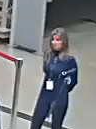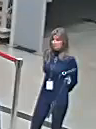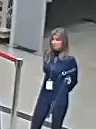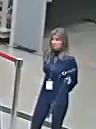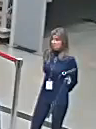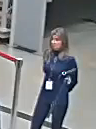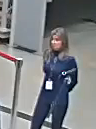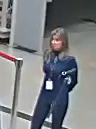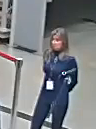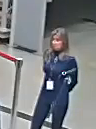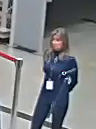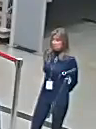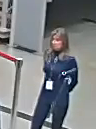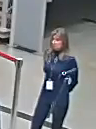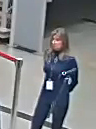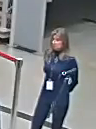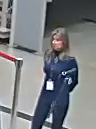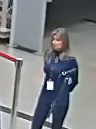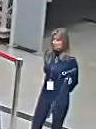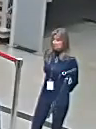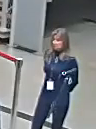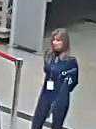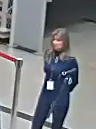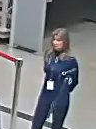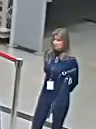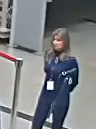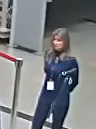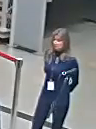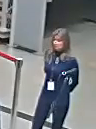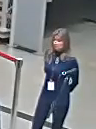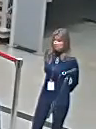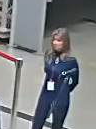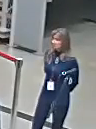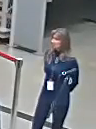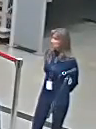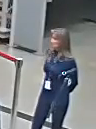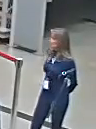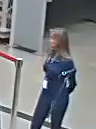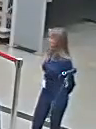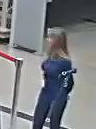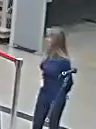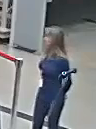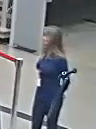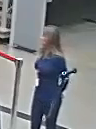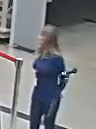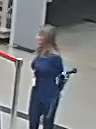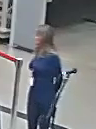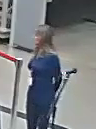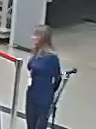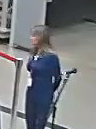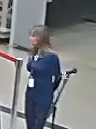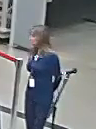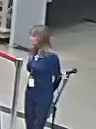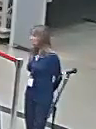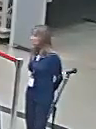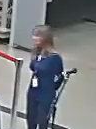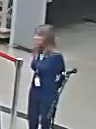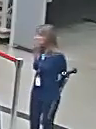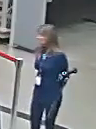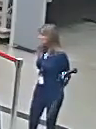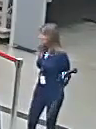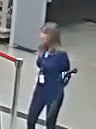outro eu precisei aí eles quiseram me sentar de todo jeito na cadeira de transbordo porque